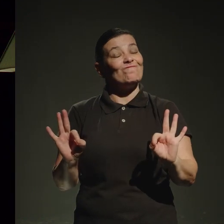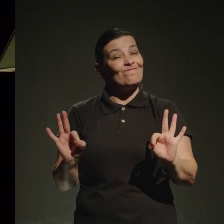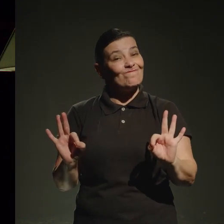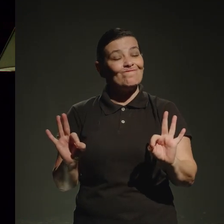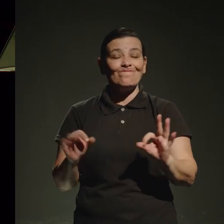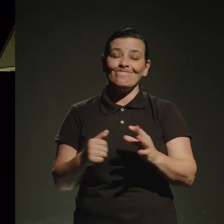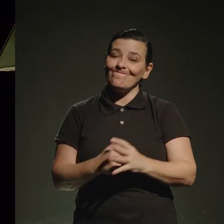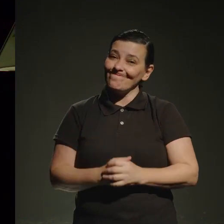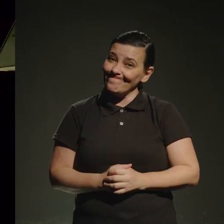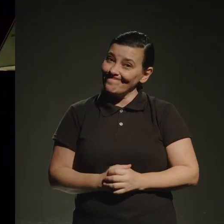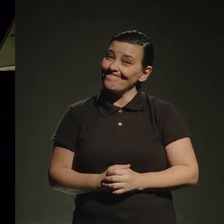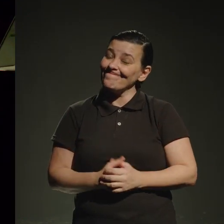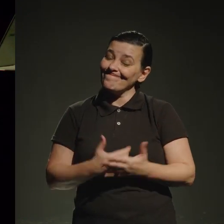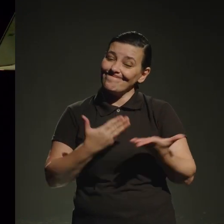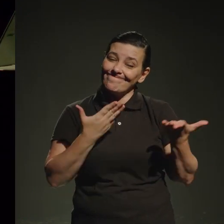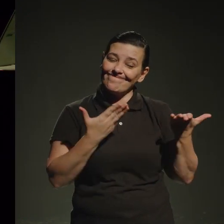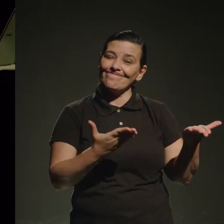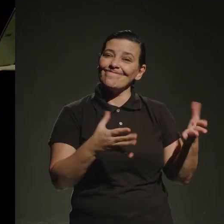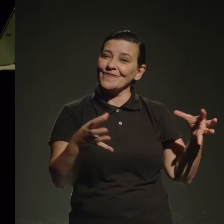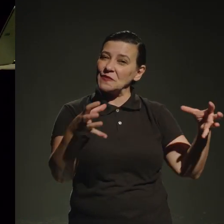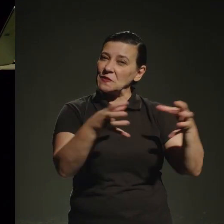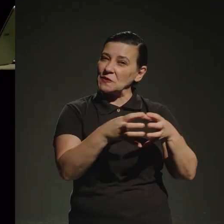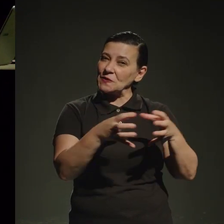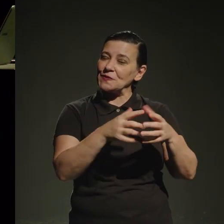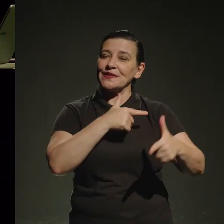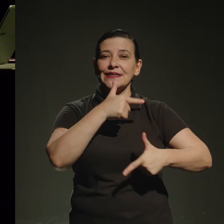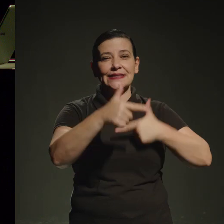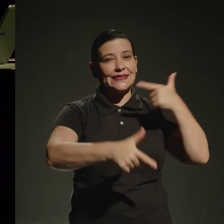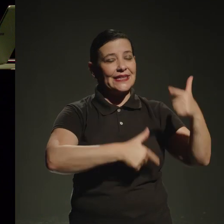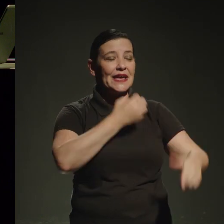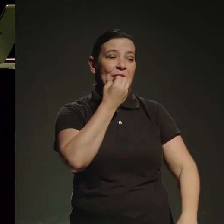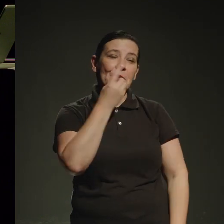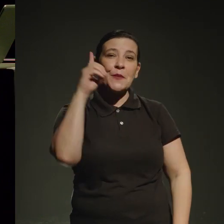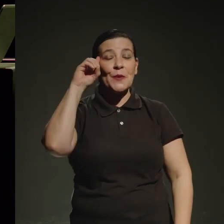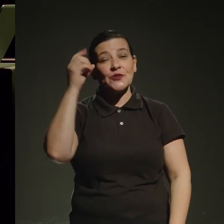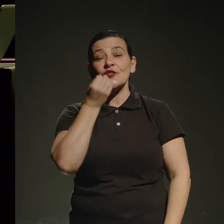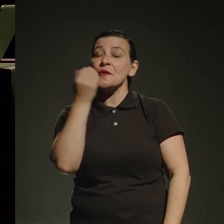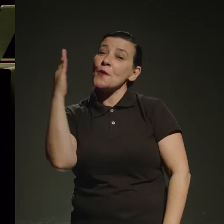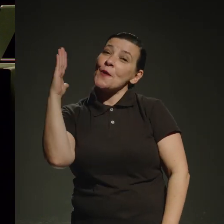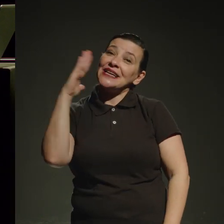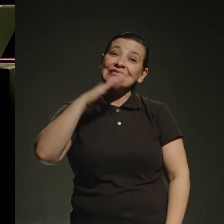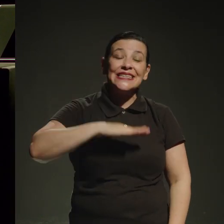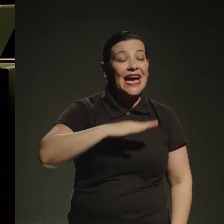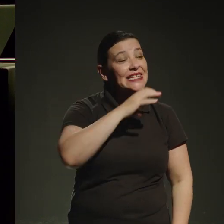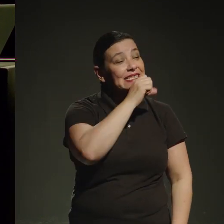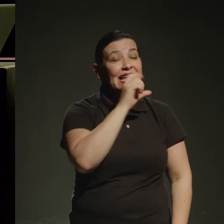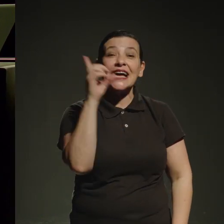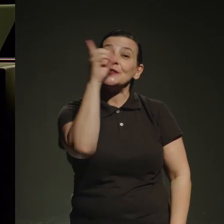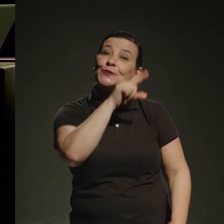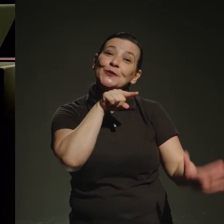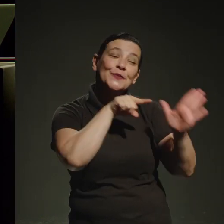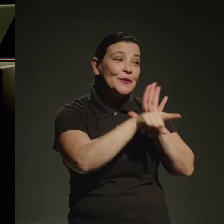dispensáveis. Que horror! E que lindo encontrar contigo todas as manhãs de todos